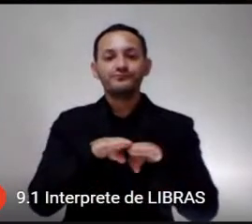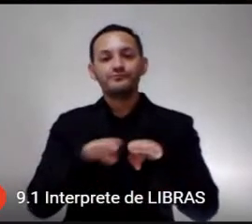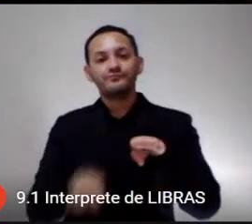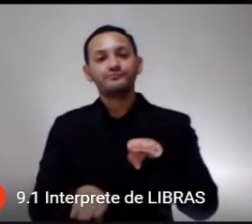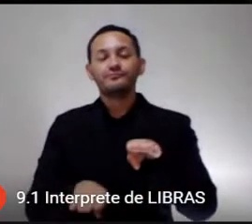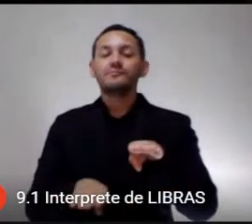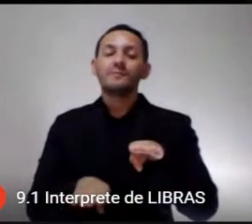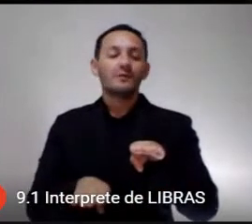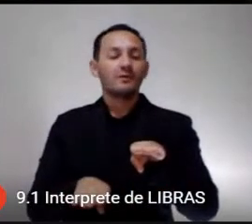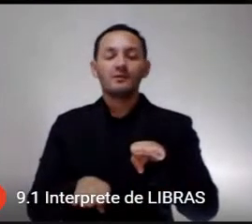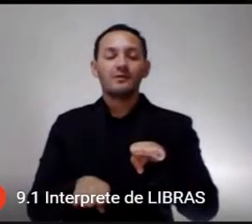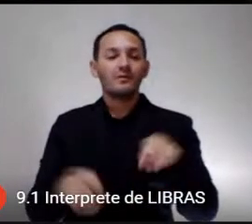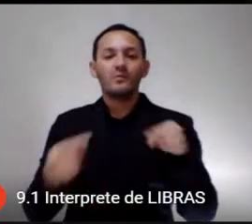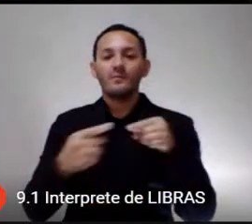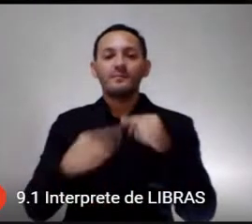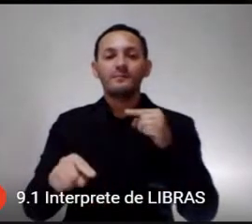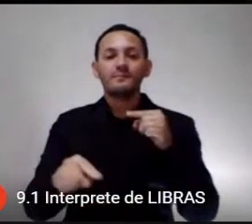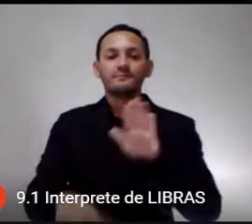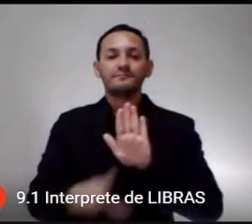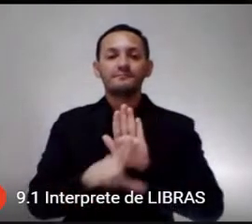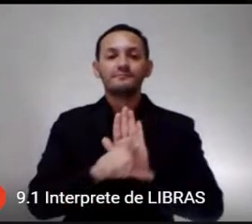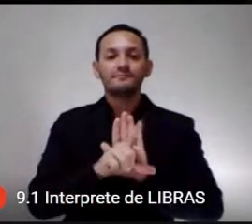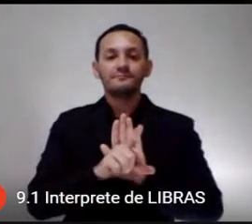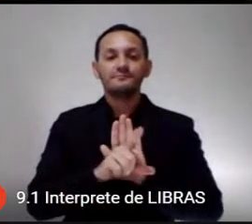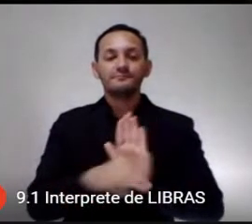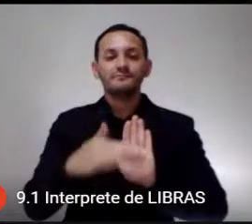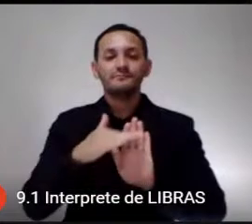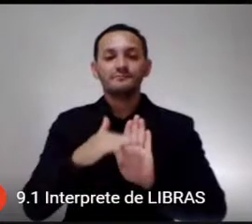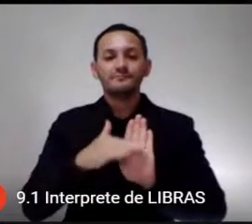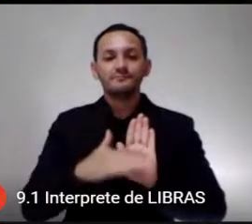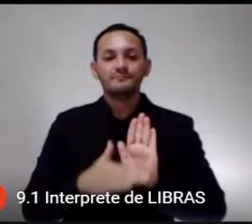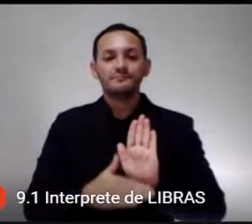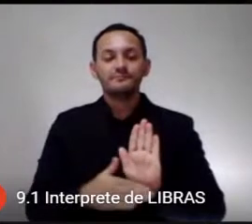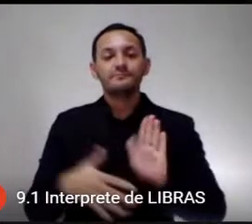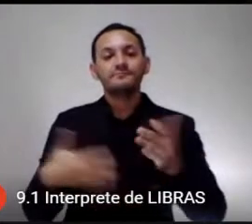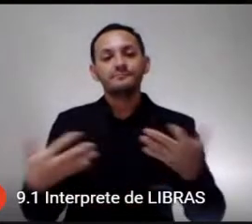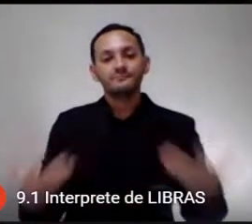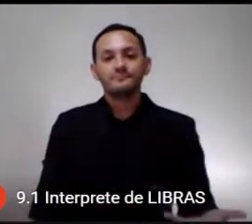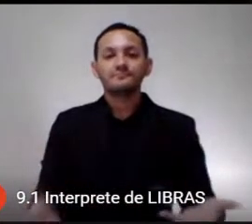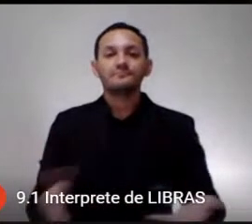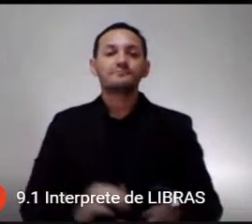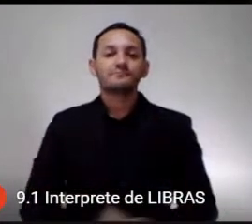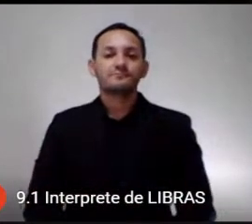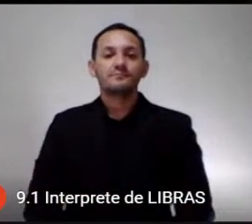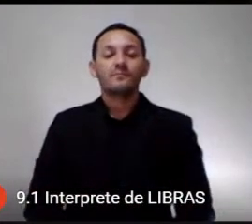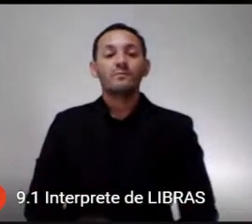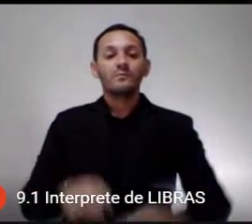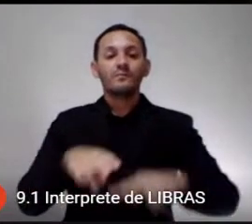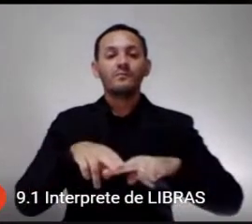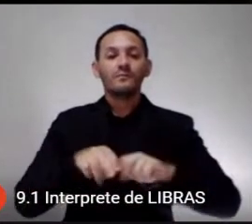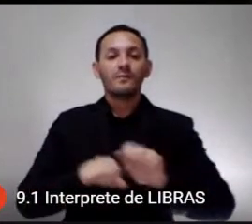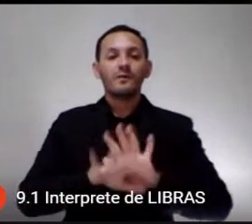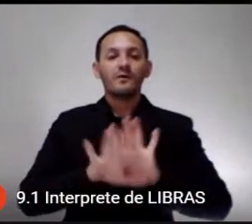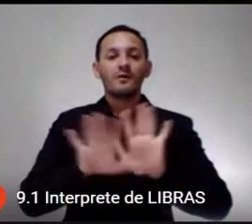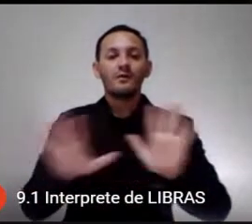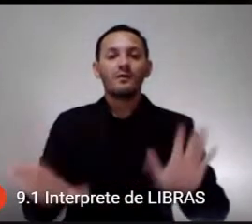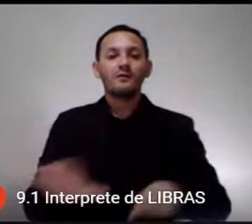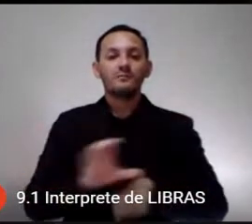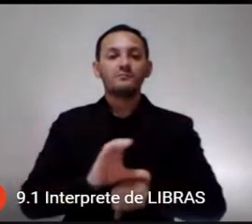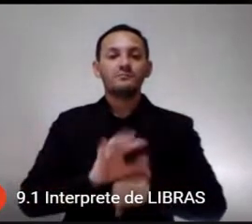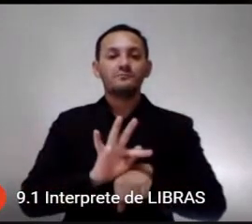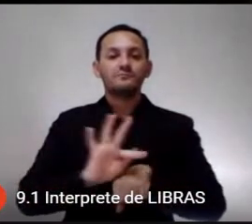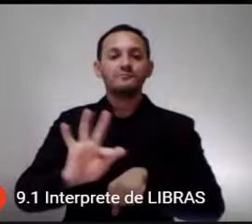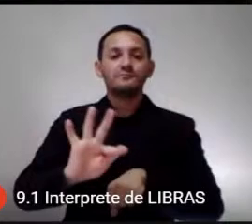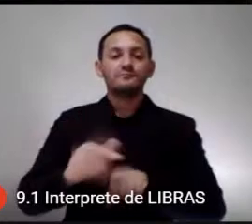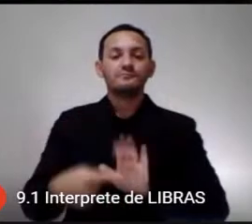a dialética processual, contrariando o que de forma clara veda a Constituição, pois